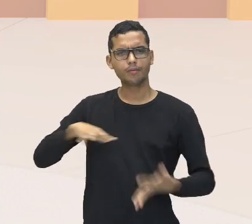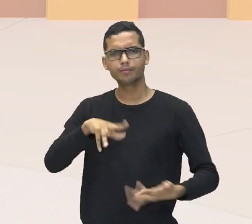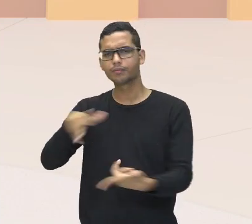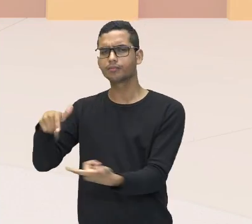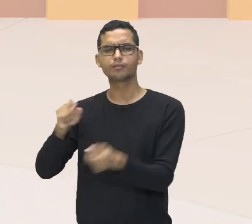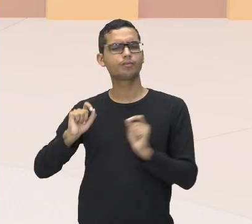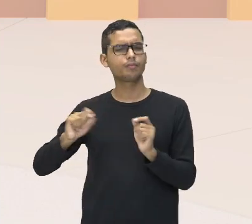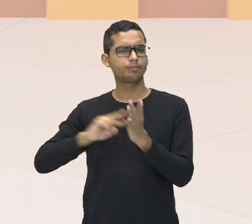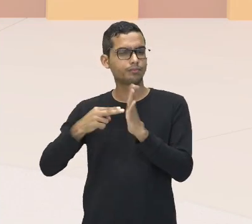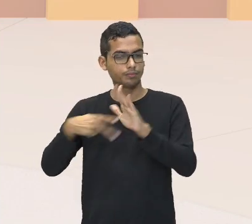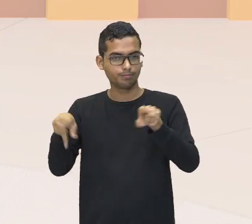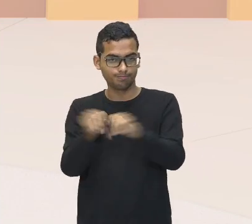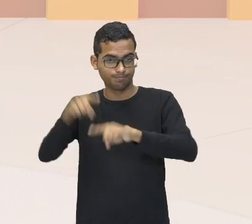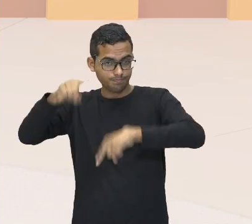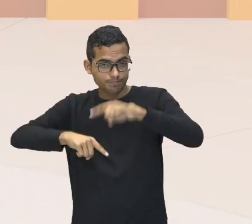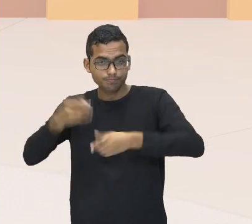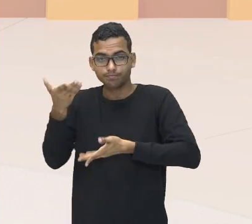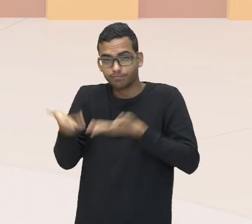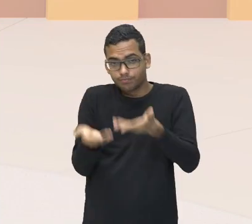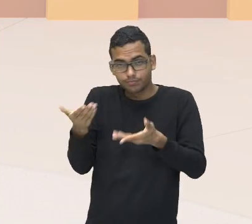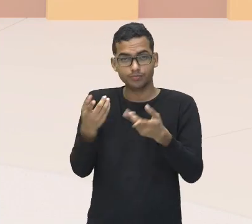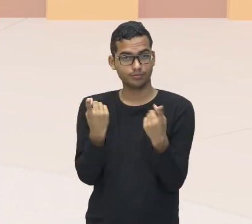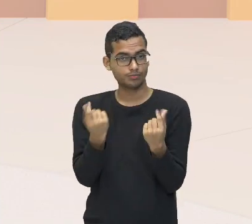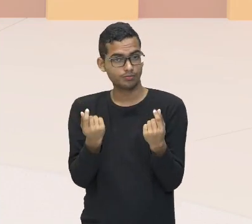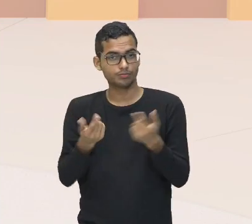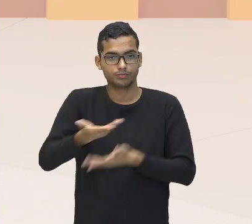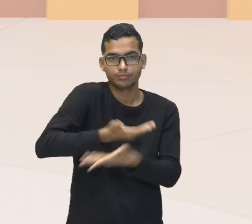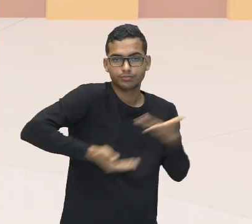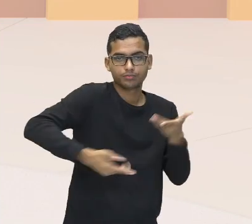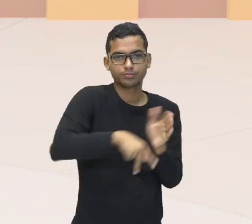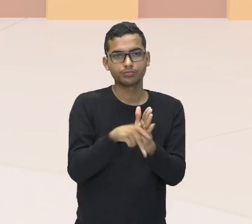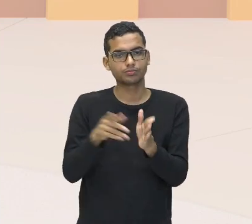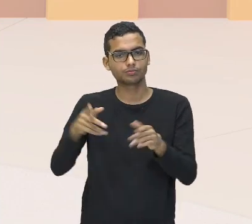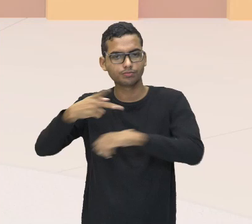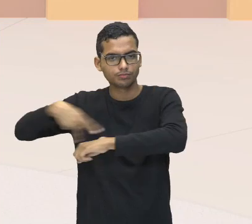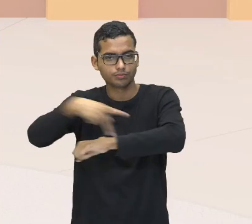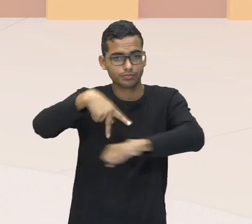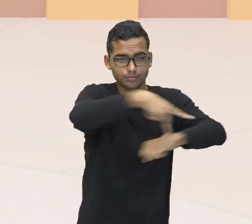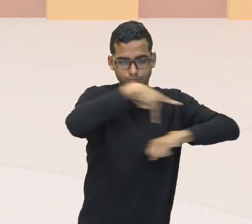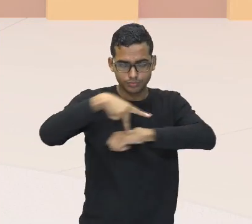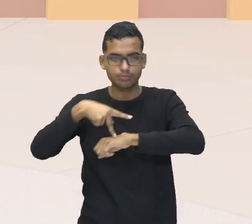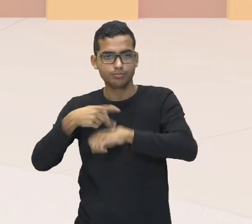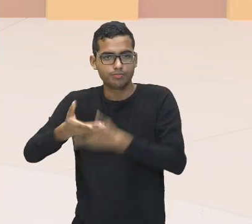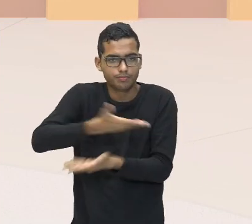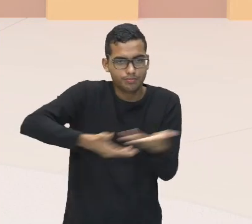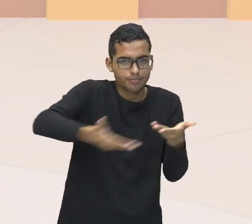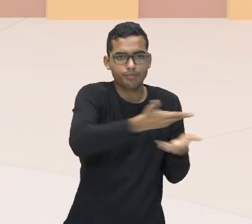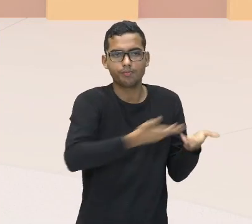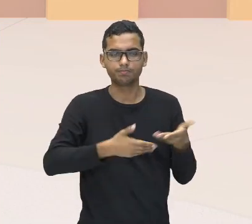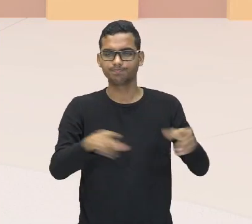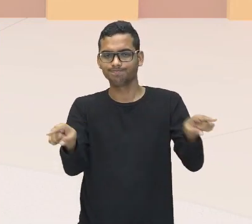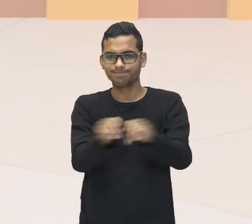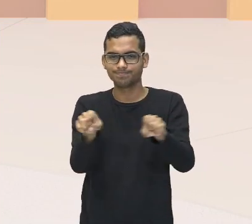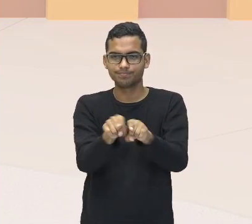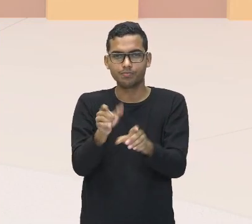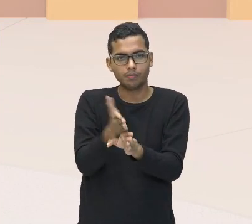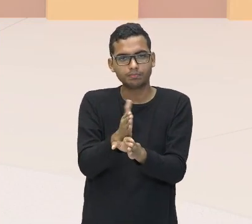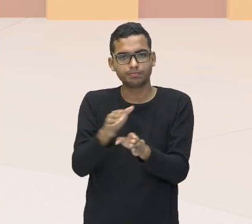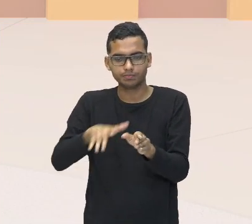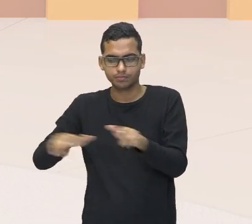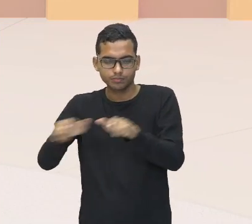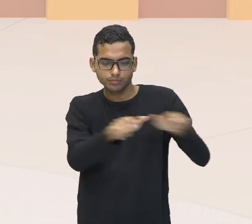troca de bens, serviços e movimento de capitais através de fronteiras internacionais ou territórios. Ou seja, são